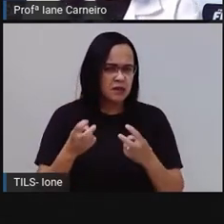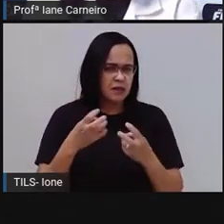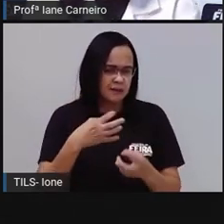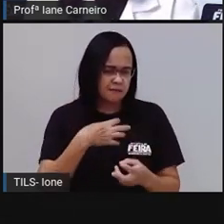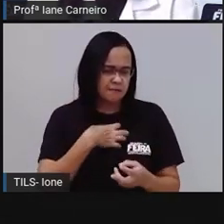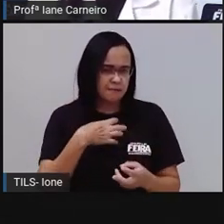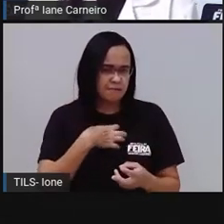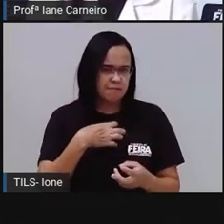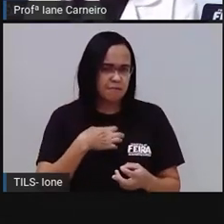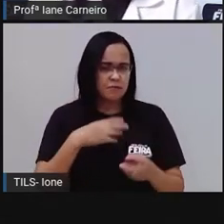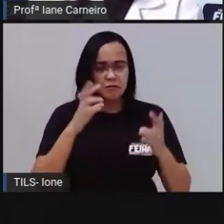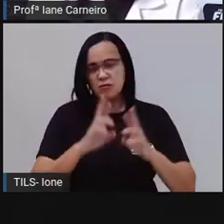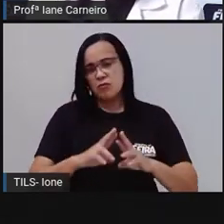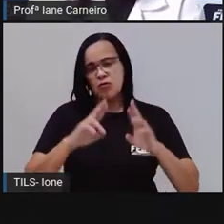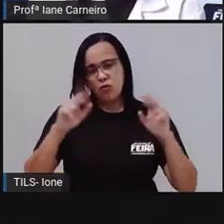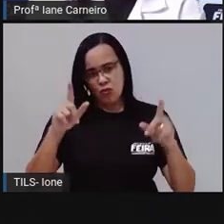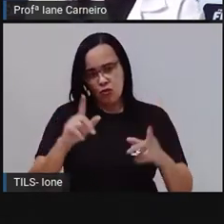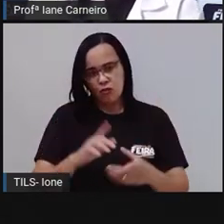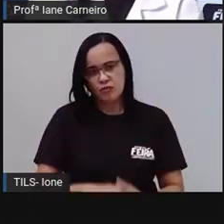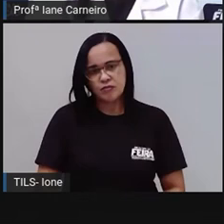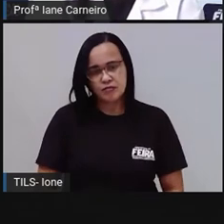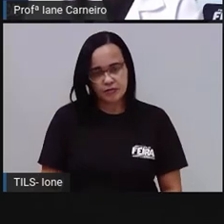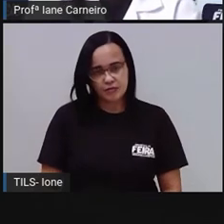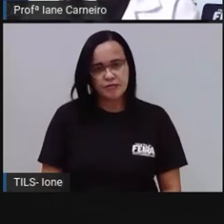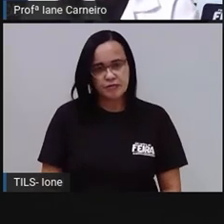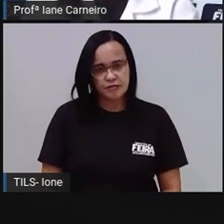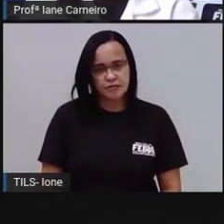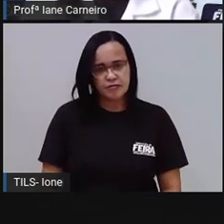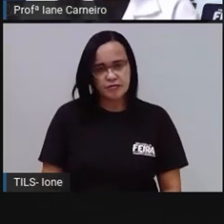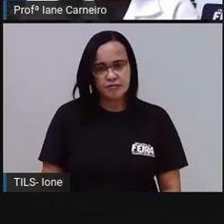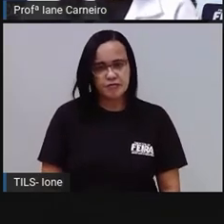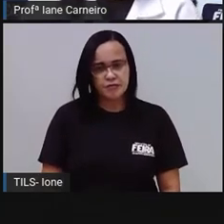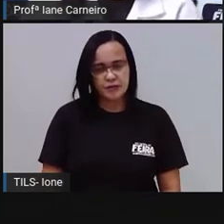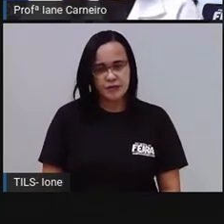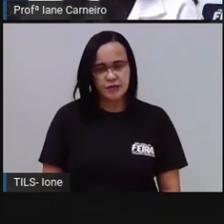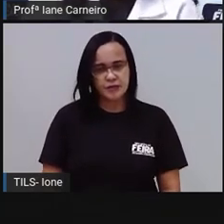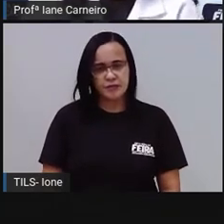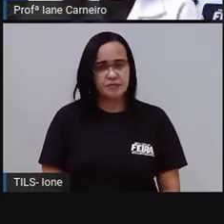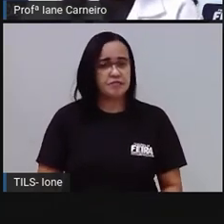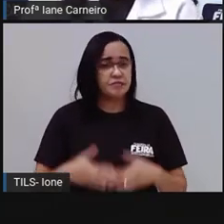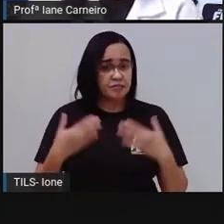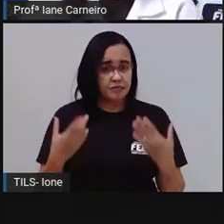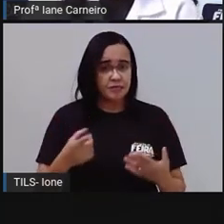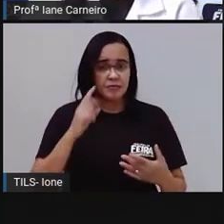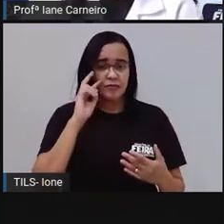outra sonoridade, certo? Estão escrevendo aí as palavras?